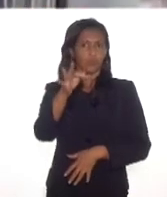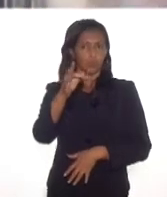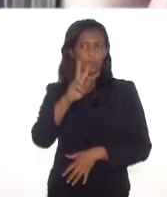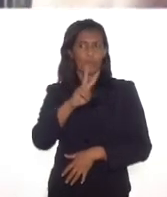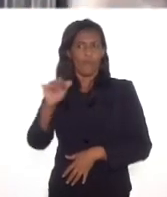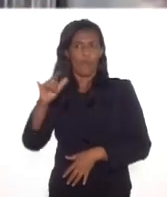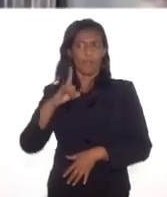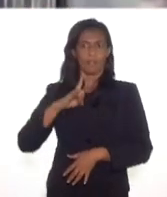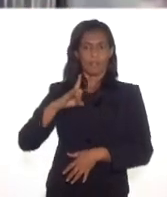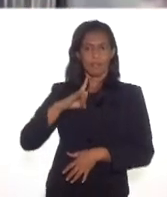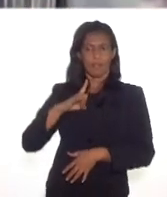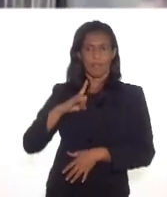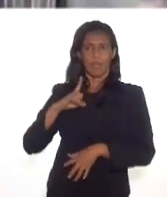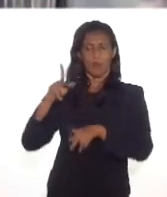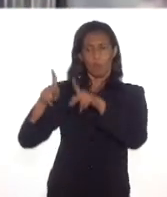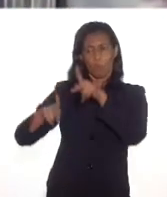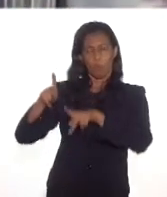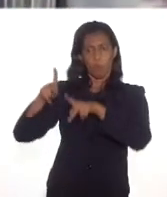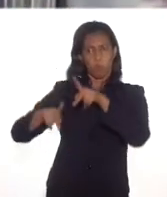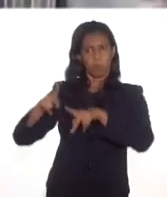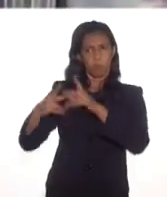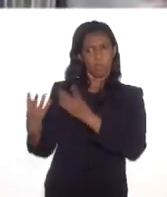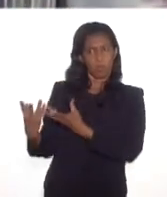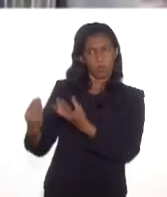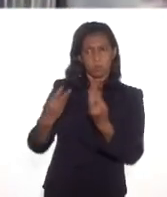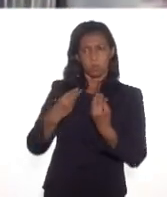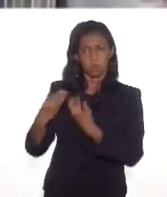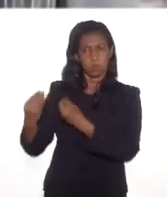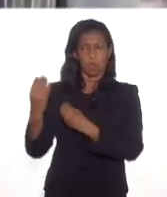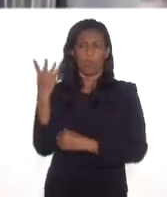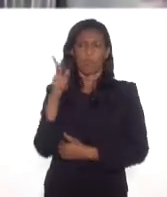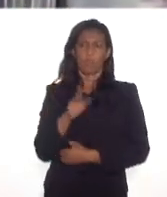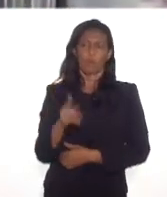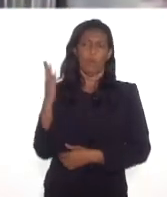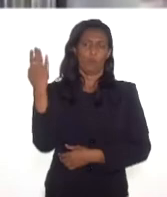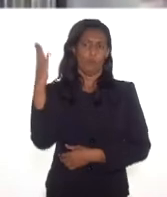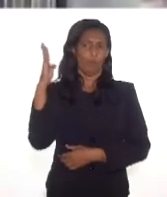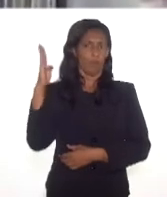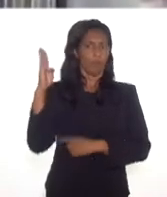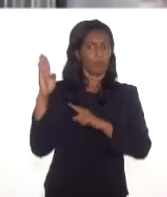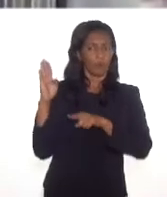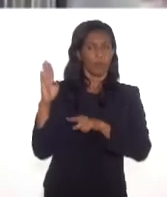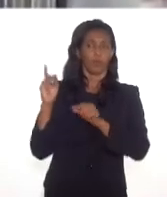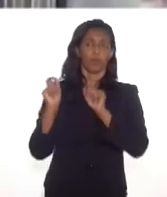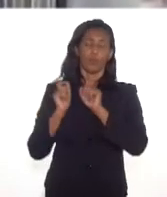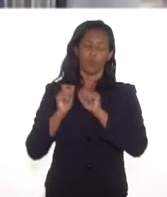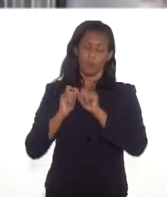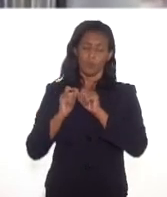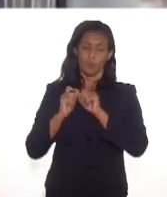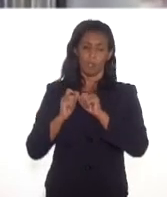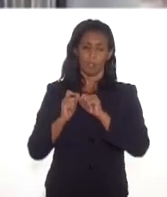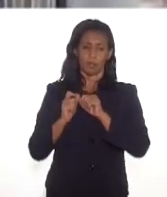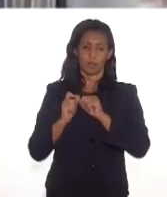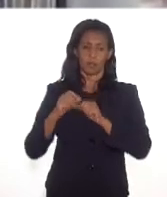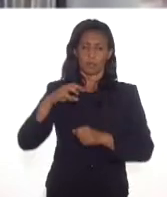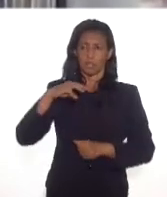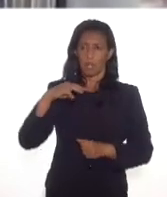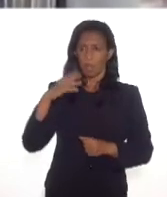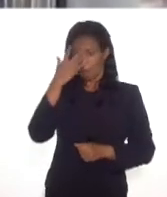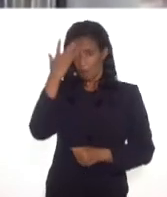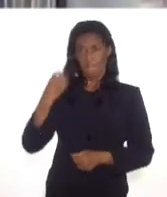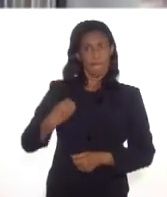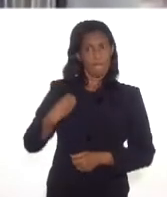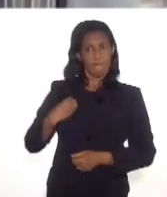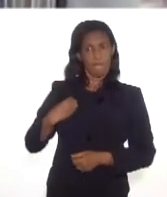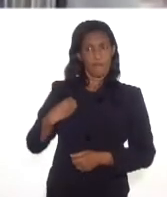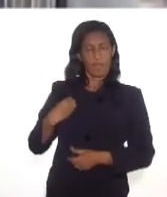de densidade populacional como o bairro de Botafogo. O que faz exatamente aos moradores de